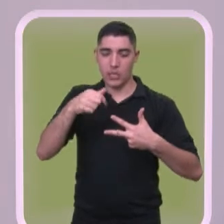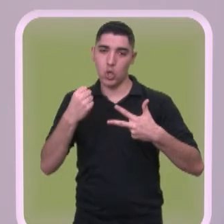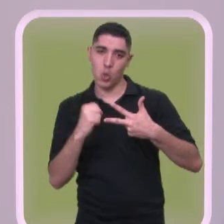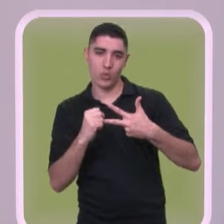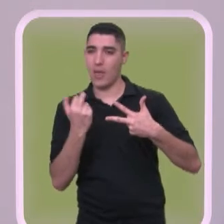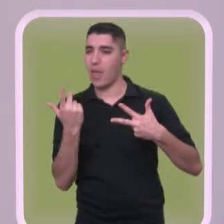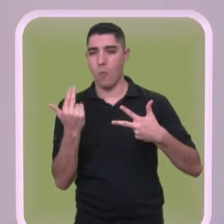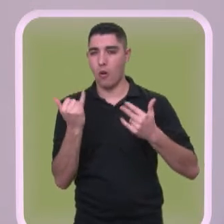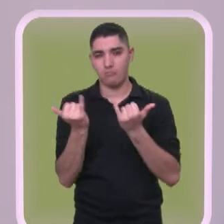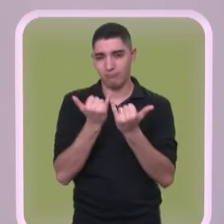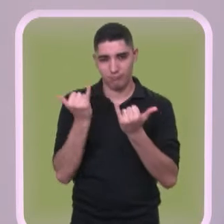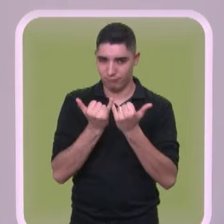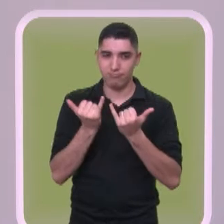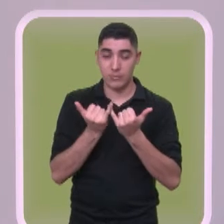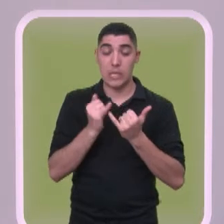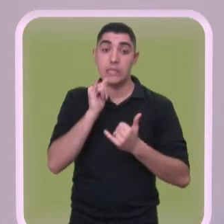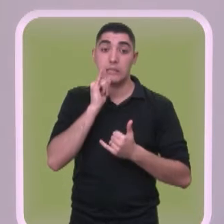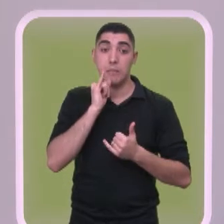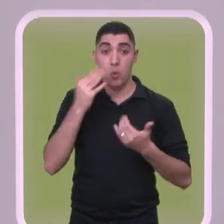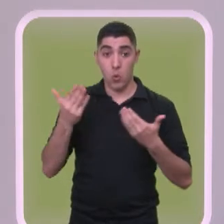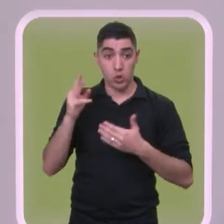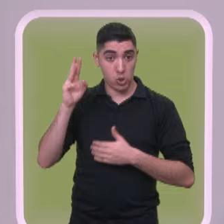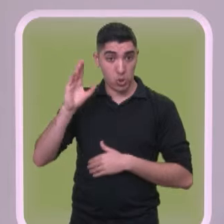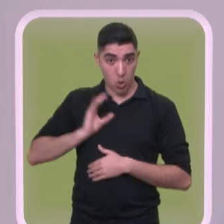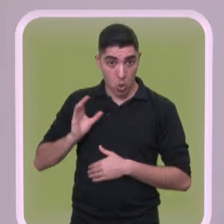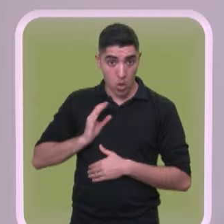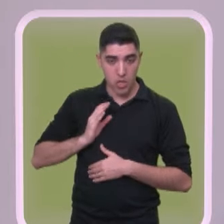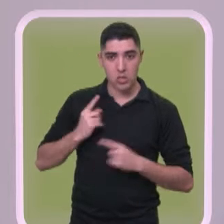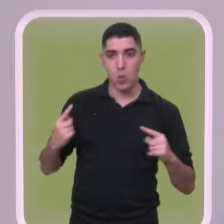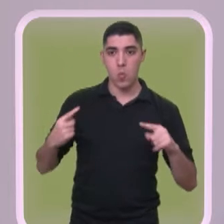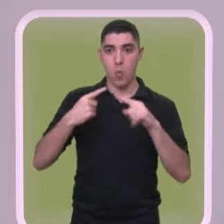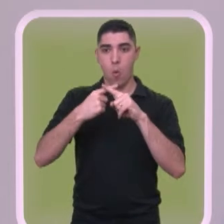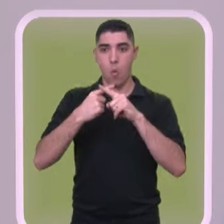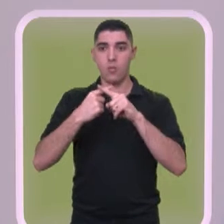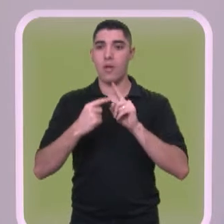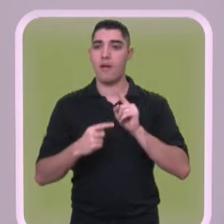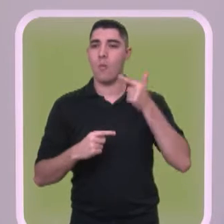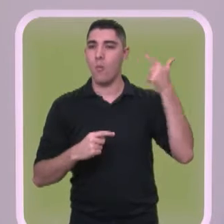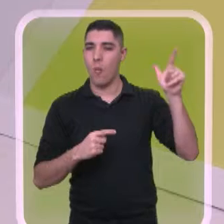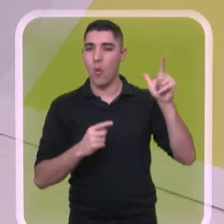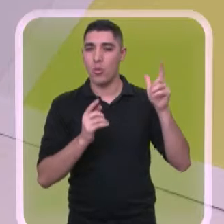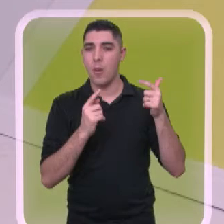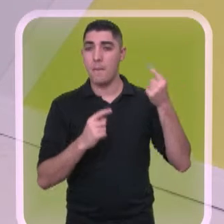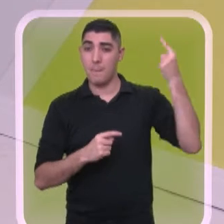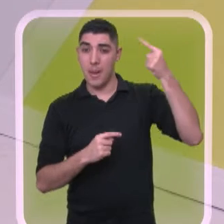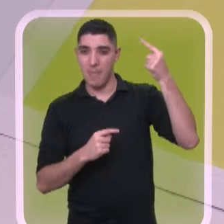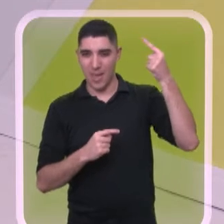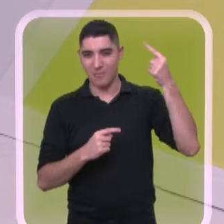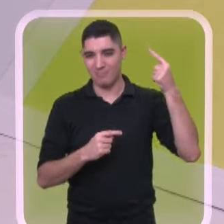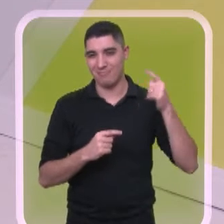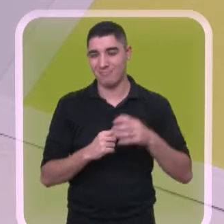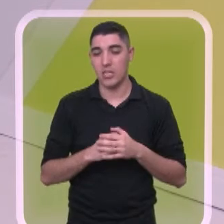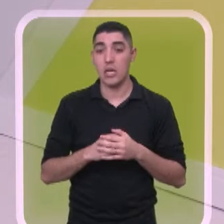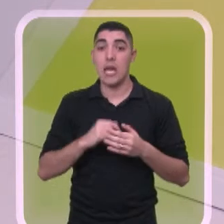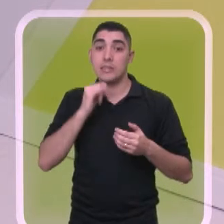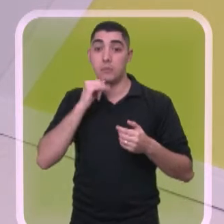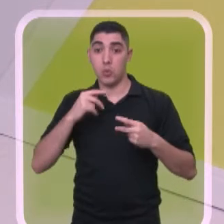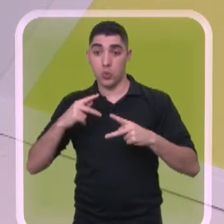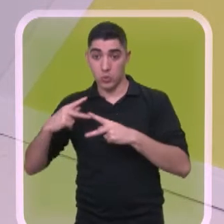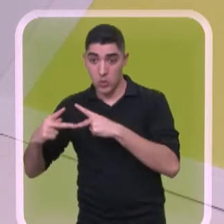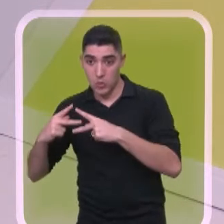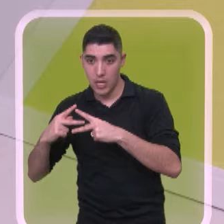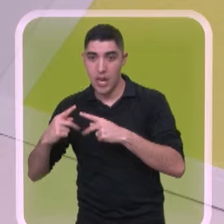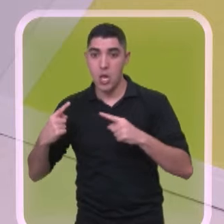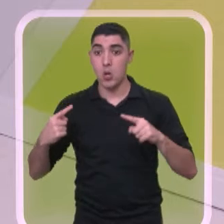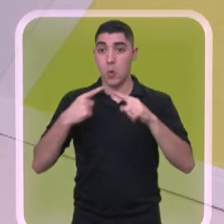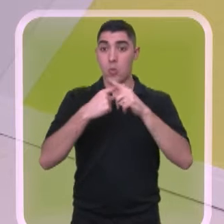se fosse hoje, o terceiro, que é o Corinthians, enfrentaria o primeiro lá da outra chave. O São José enfrentaria o segundo, que seria o